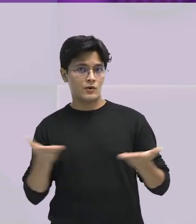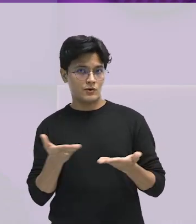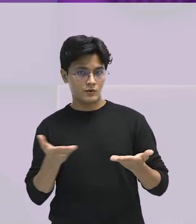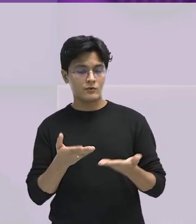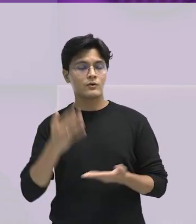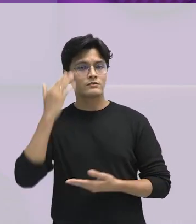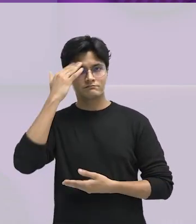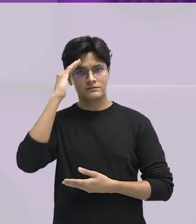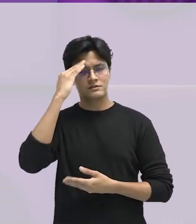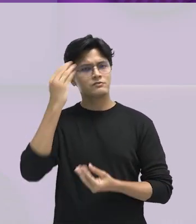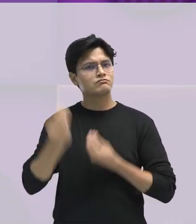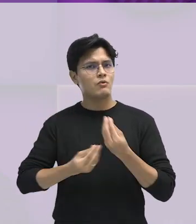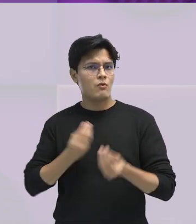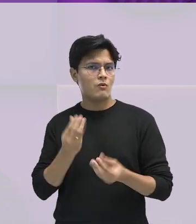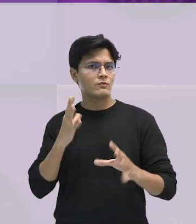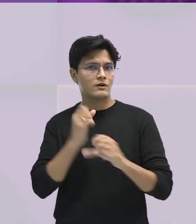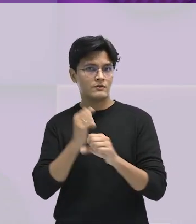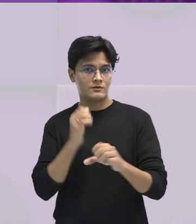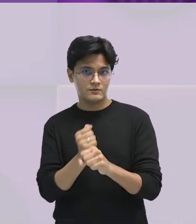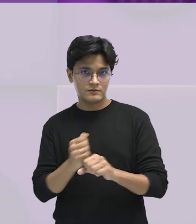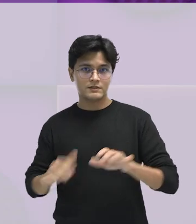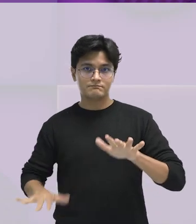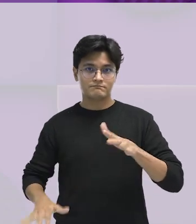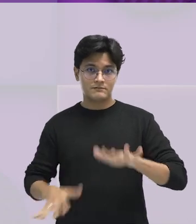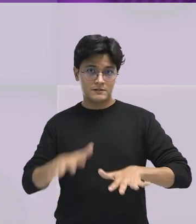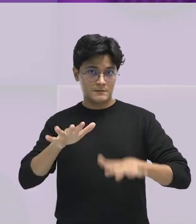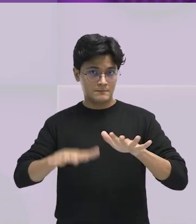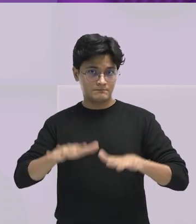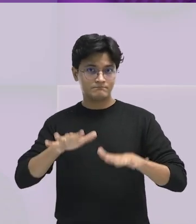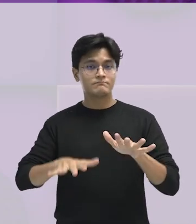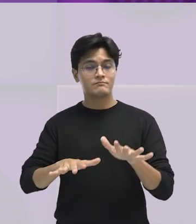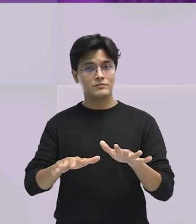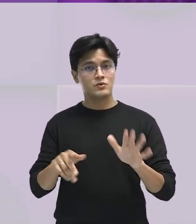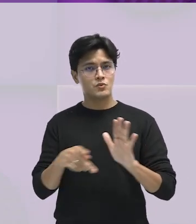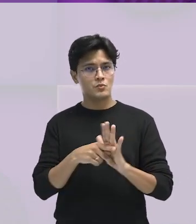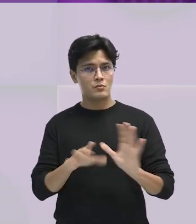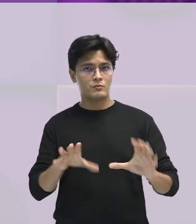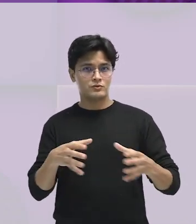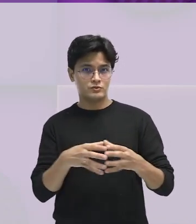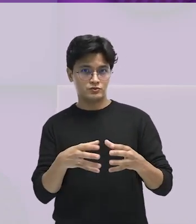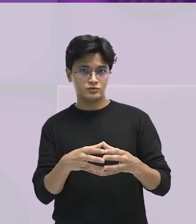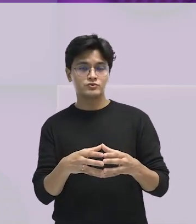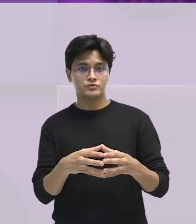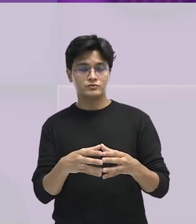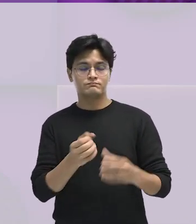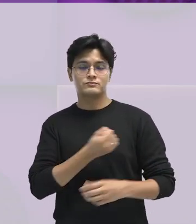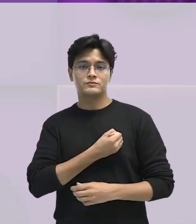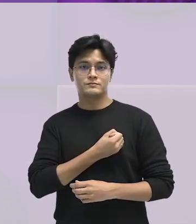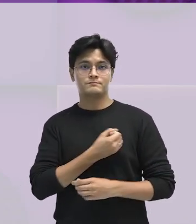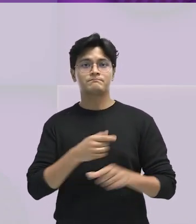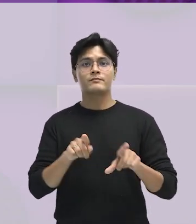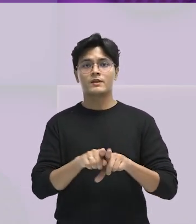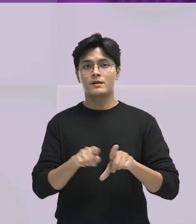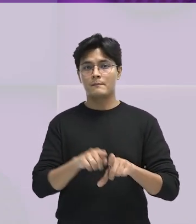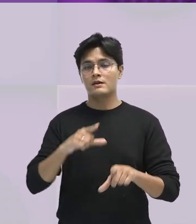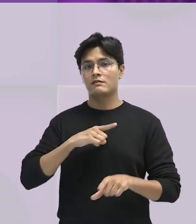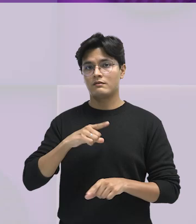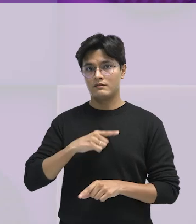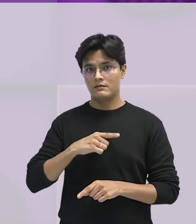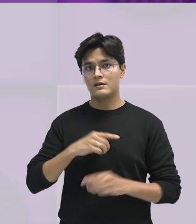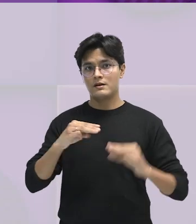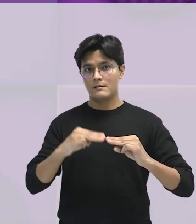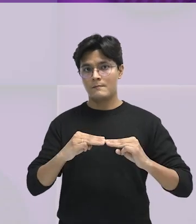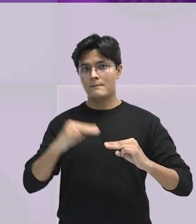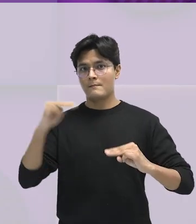consegue chegar na média aritmética de um conjunto numérico ali, tá bom? Além da média aritmética, nós temos a mediana